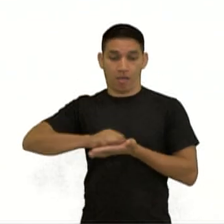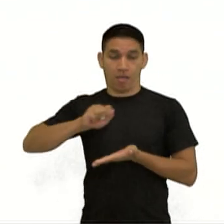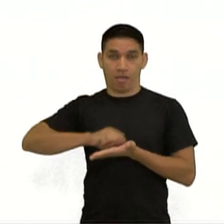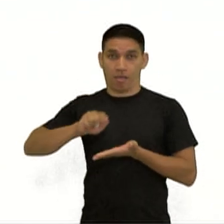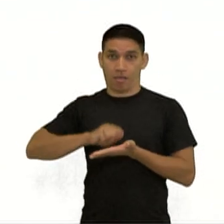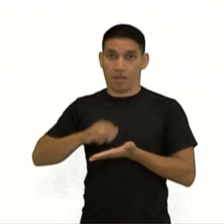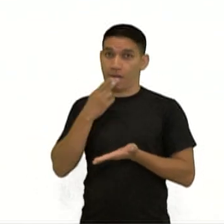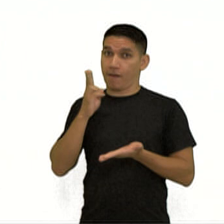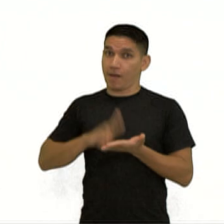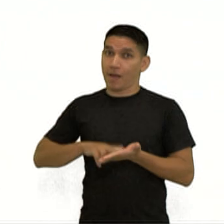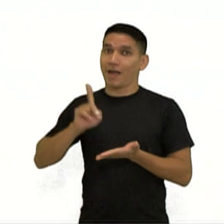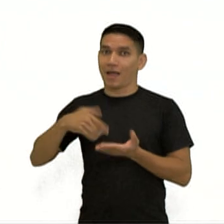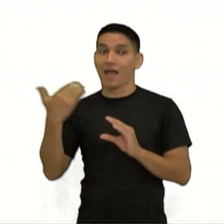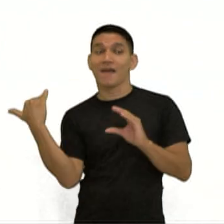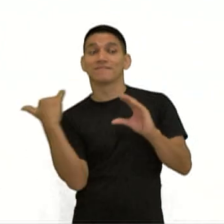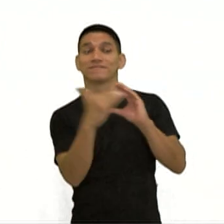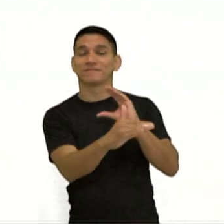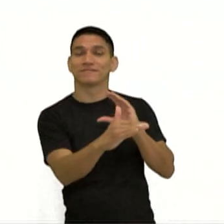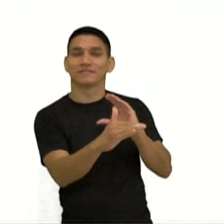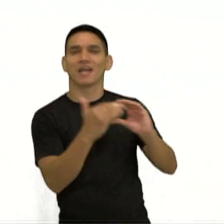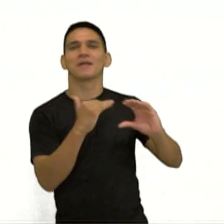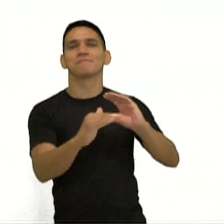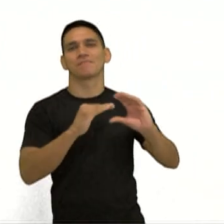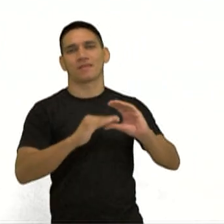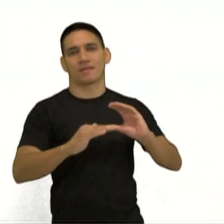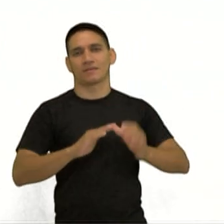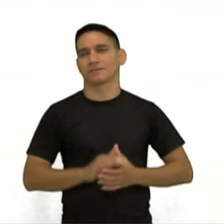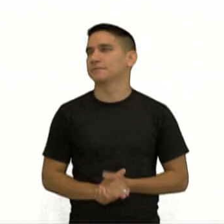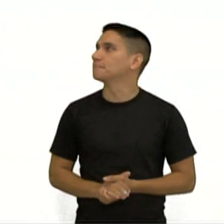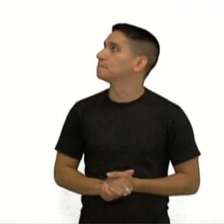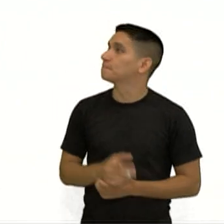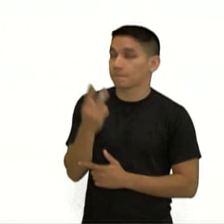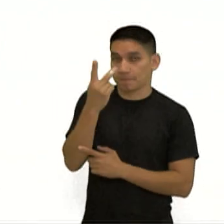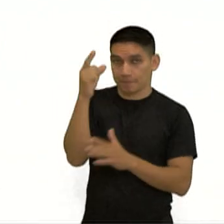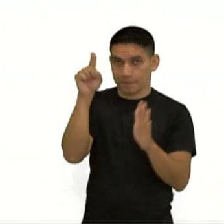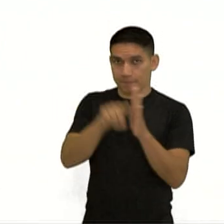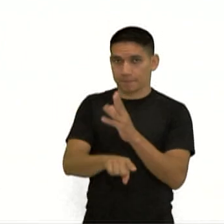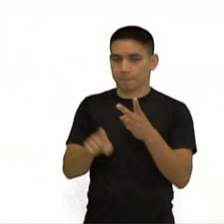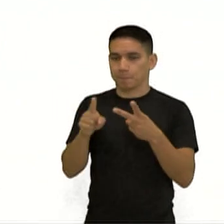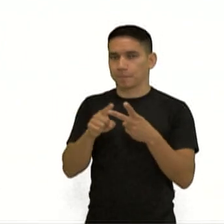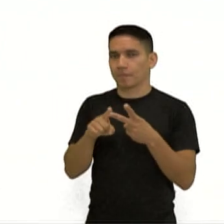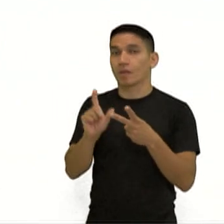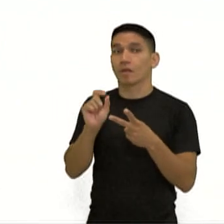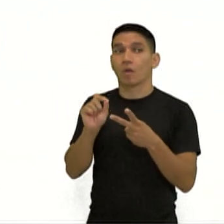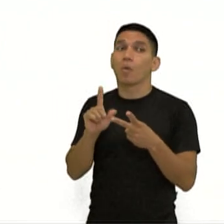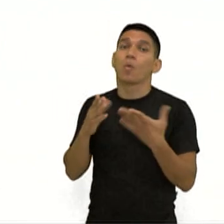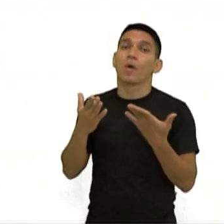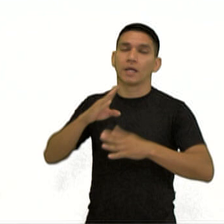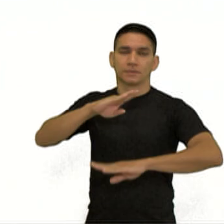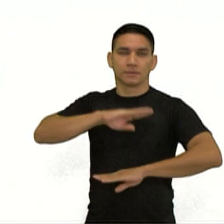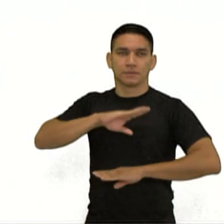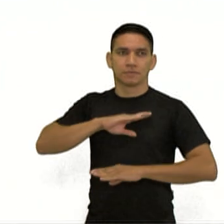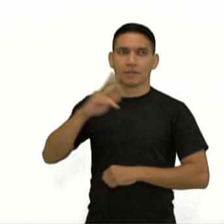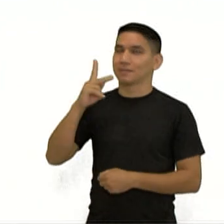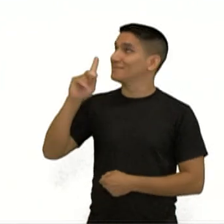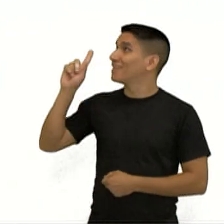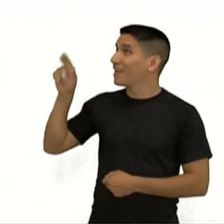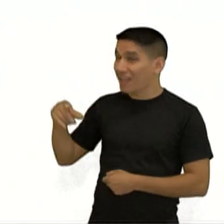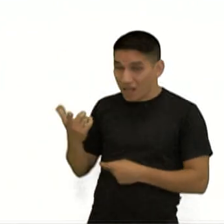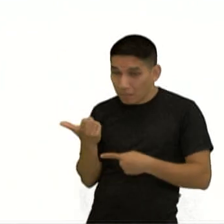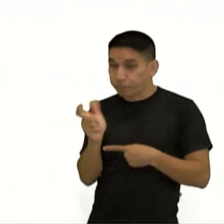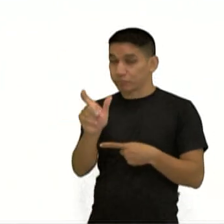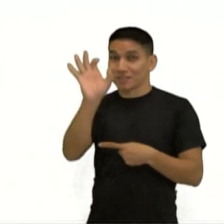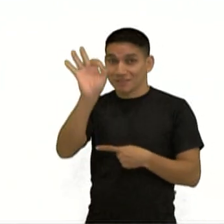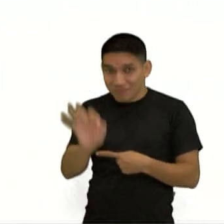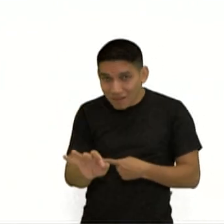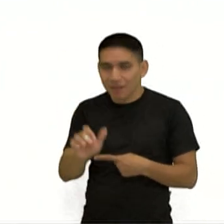carta, ela está enviando um e-mail. E na segunda pergunta, a questão ou a situação que vai preencher corretamente